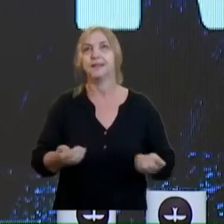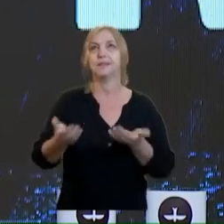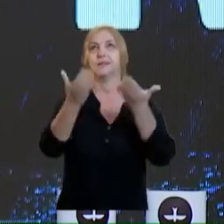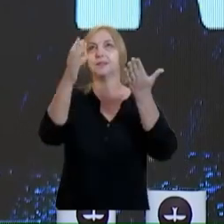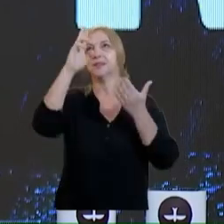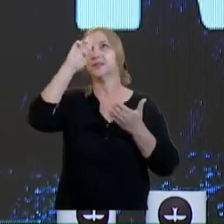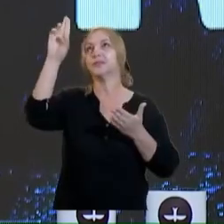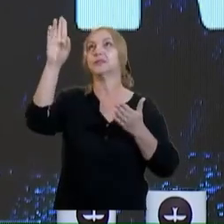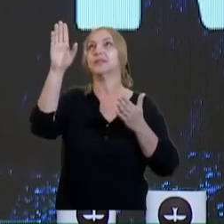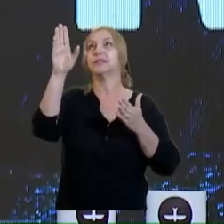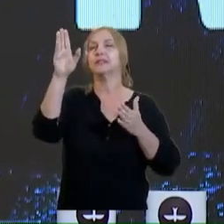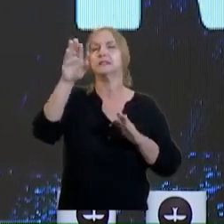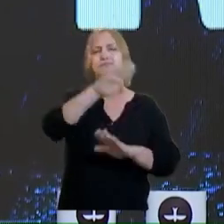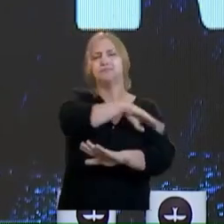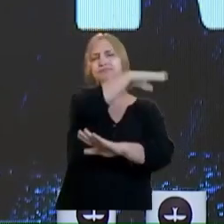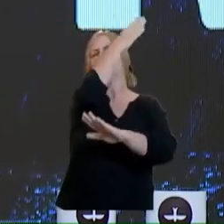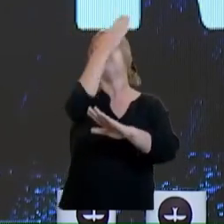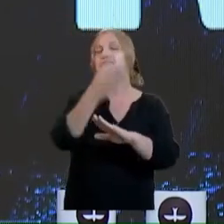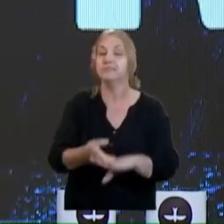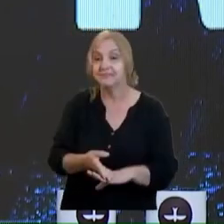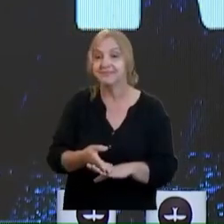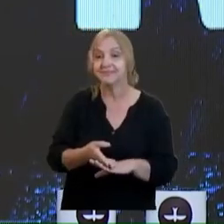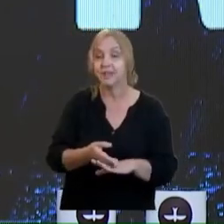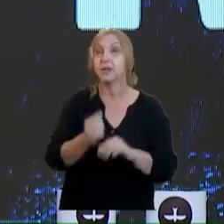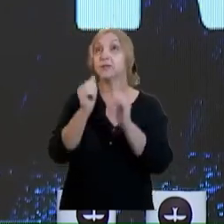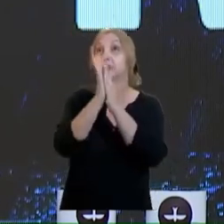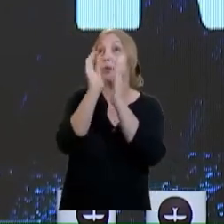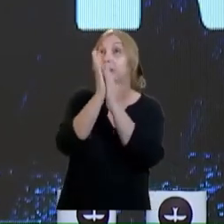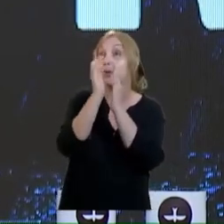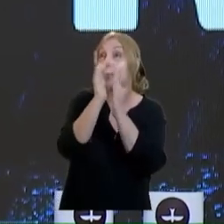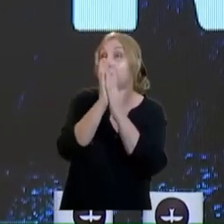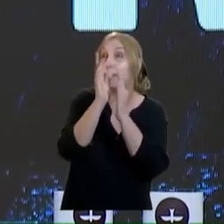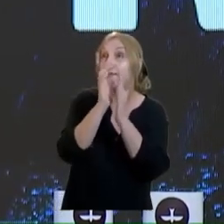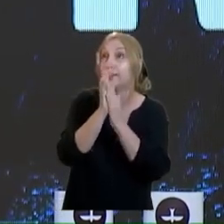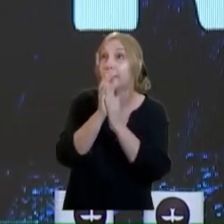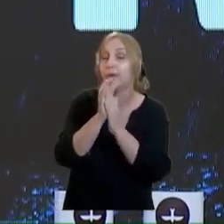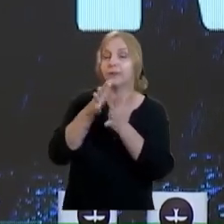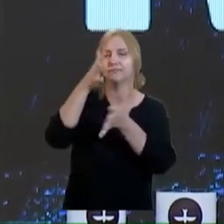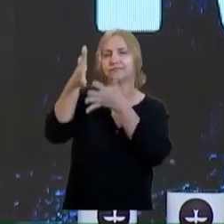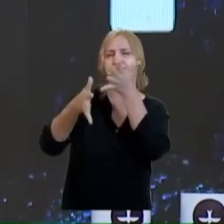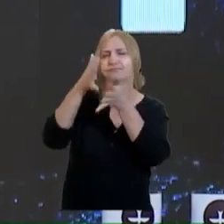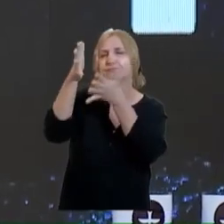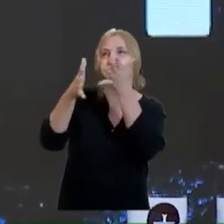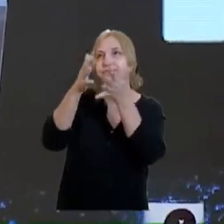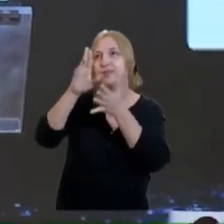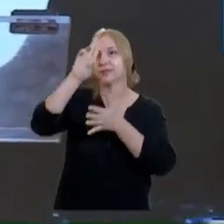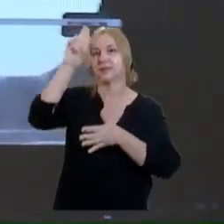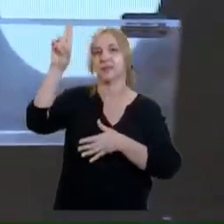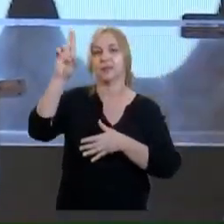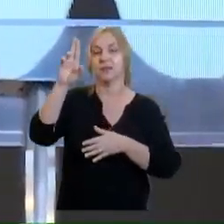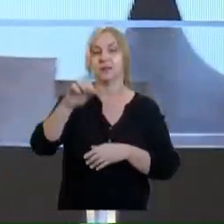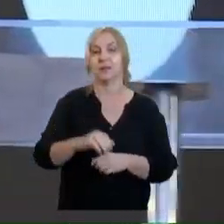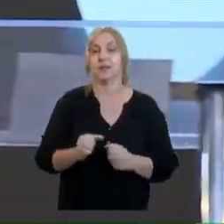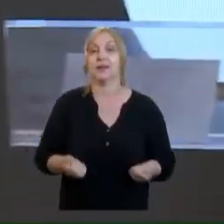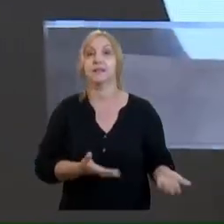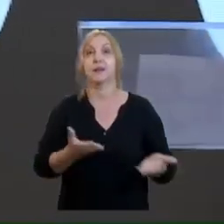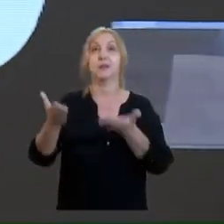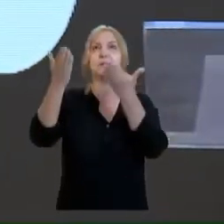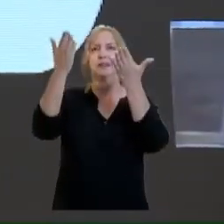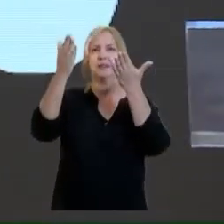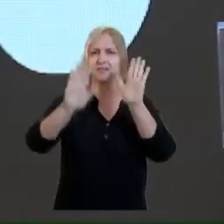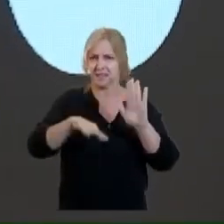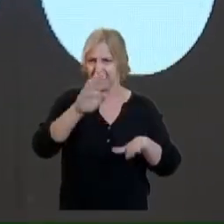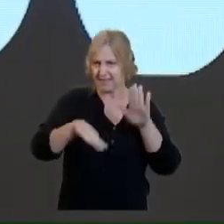Senhor em todo tempo, o seu louvor estará sempre nos meus lábios. Bendirei o Senhor em, de vez